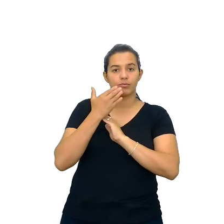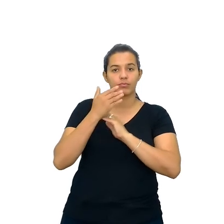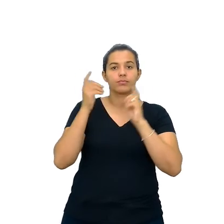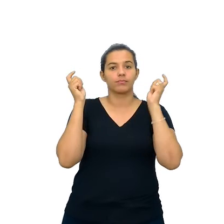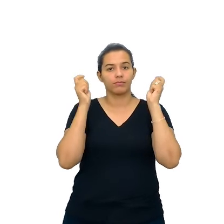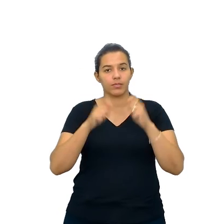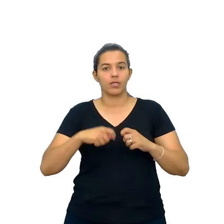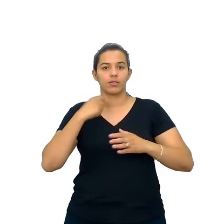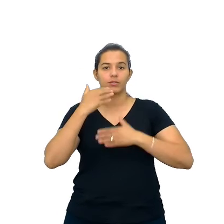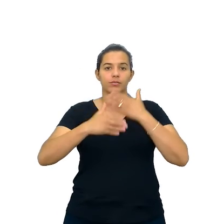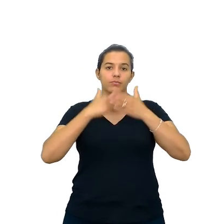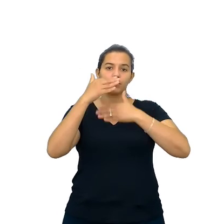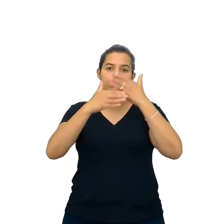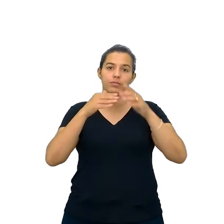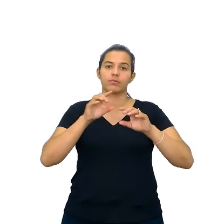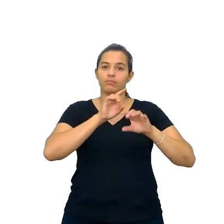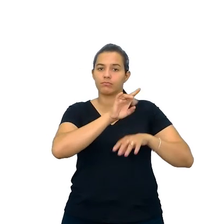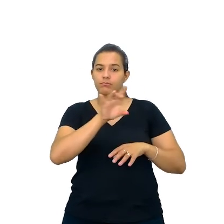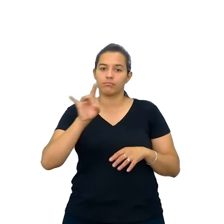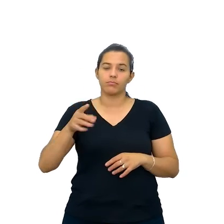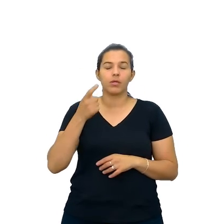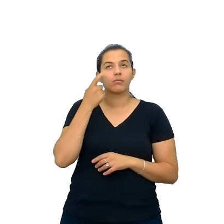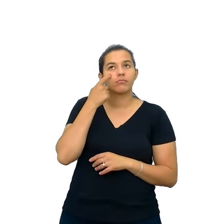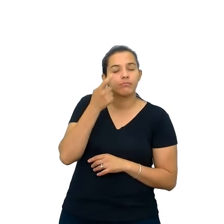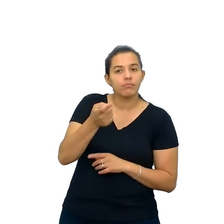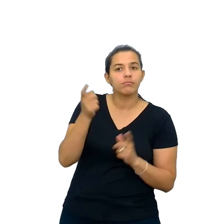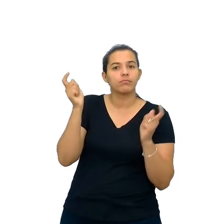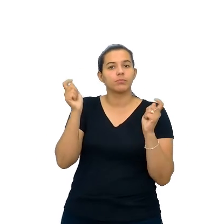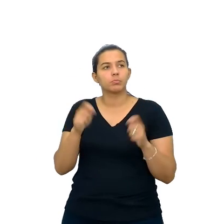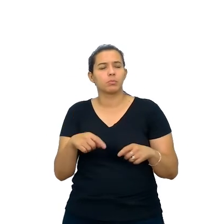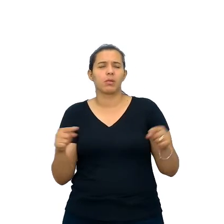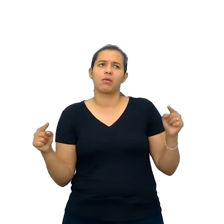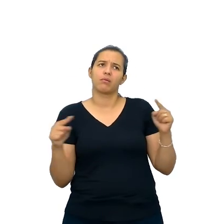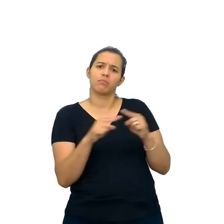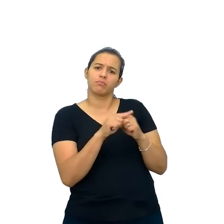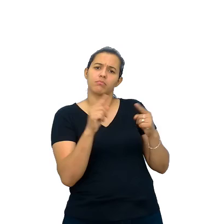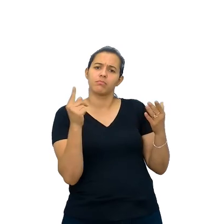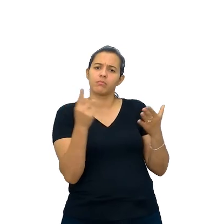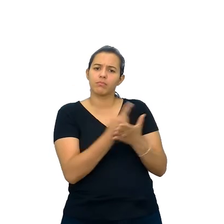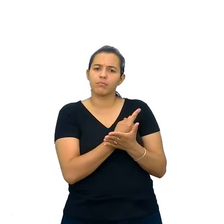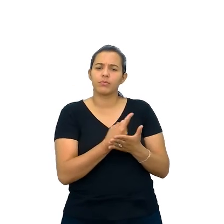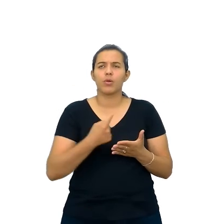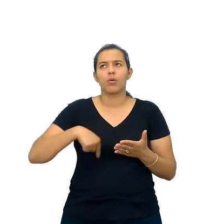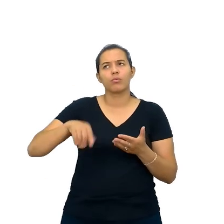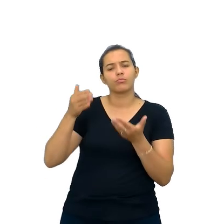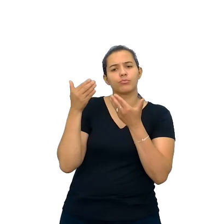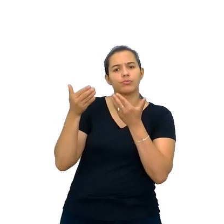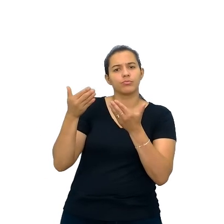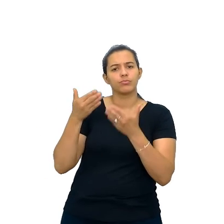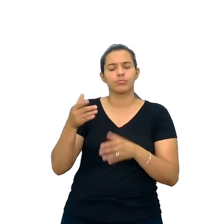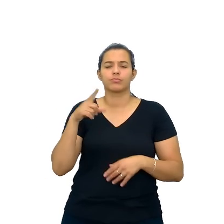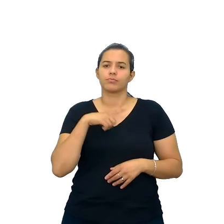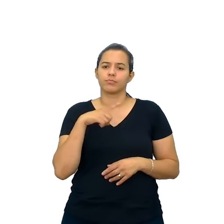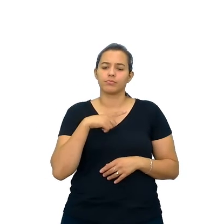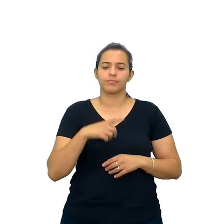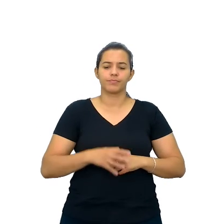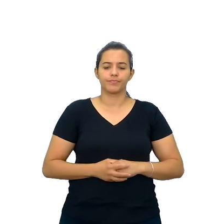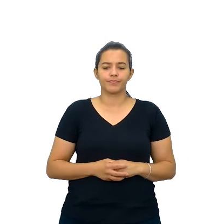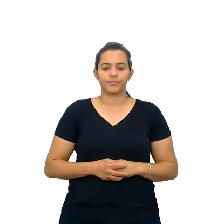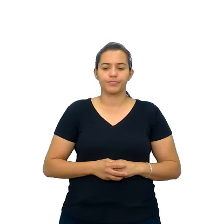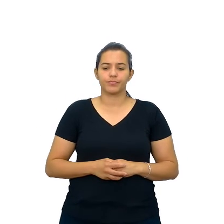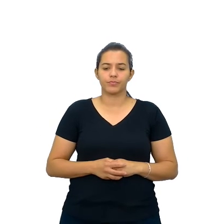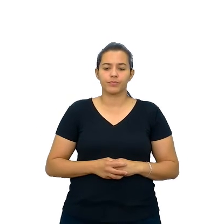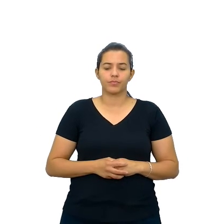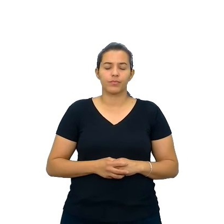de processo de correto ou de equívoco, né, ou de dúvida em que nós temos. Nós